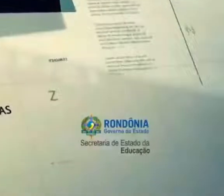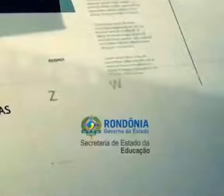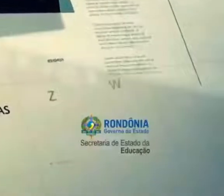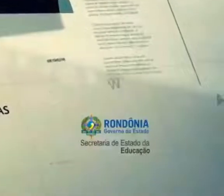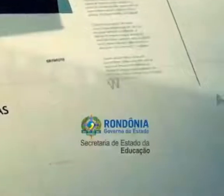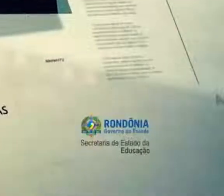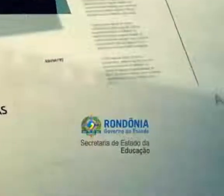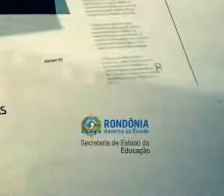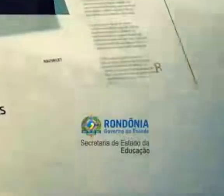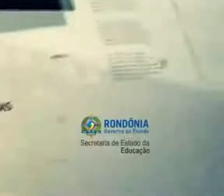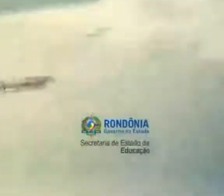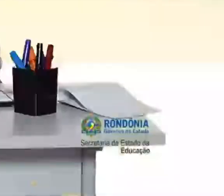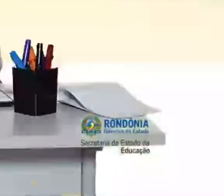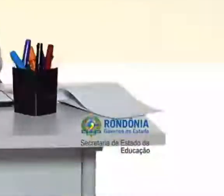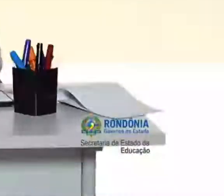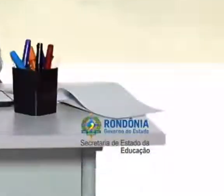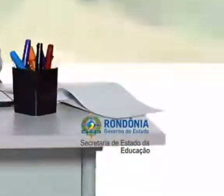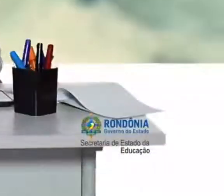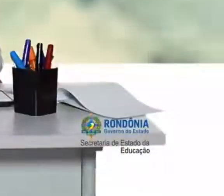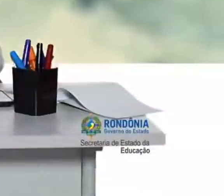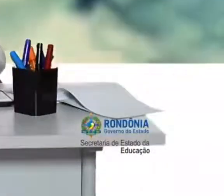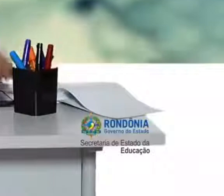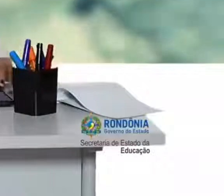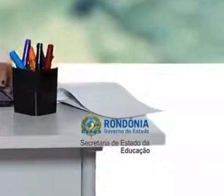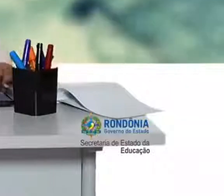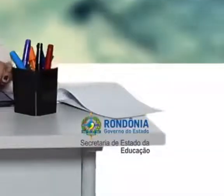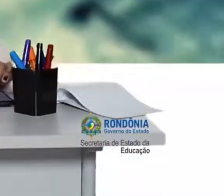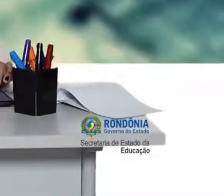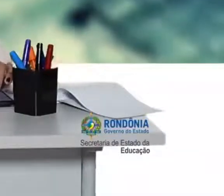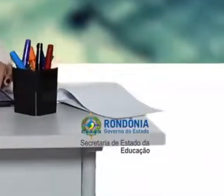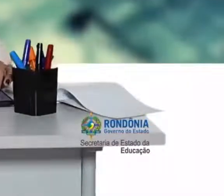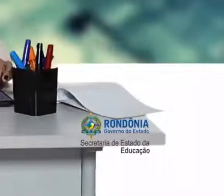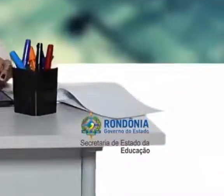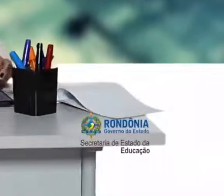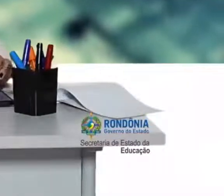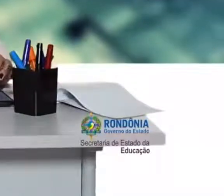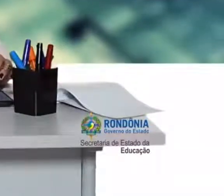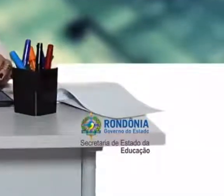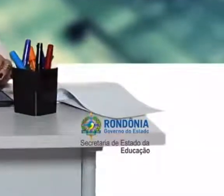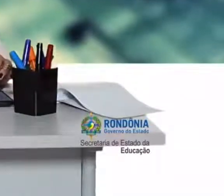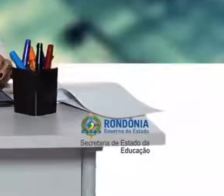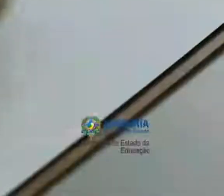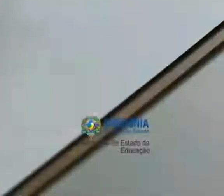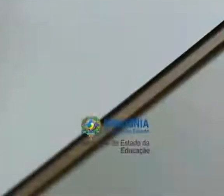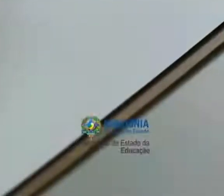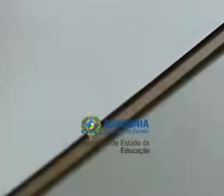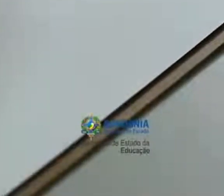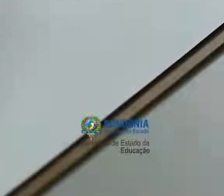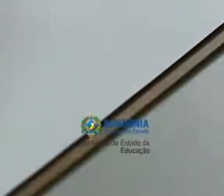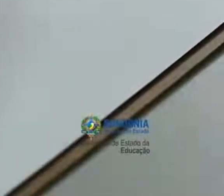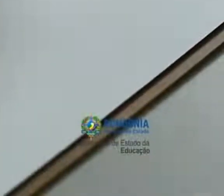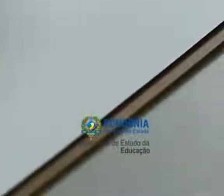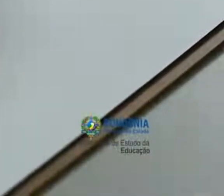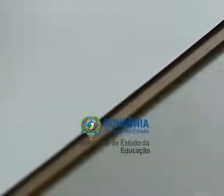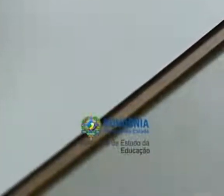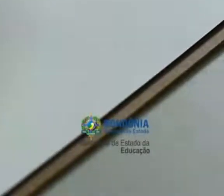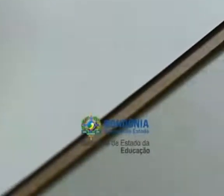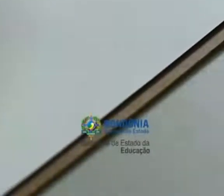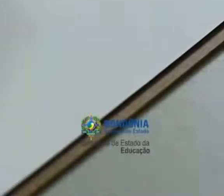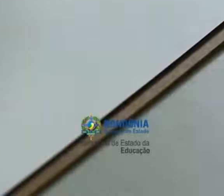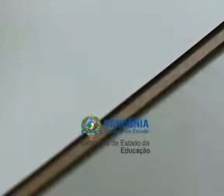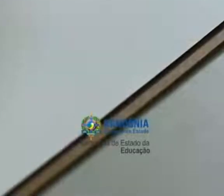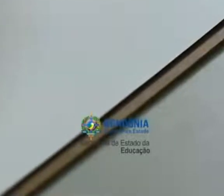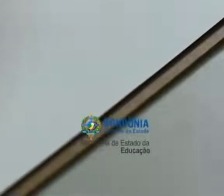isso tem a ver com álgebra. Veja bem, no início dos seus estudos matemáticos, você sem dúvidas fazia contas e